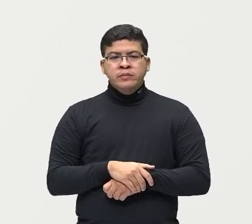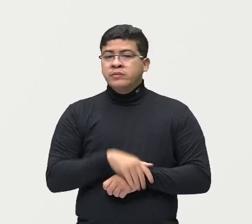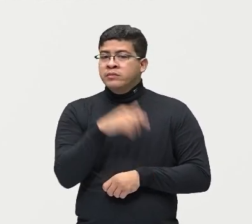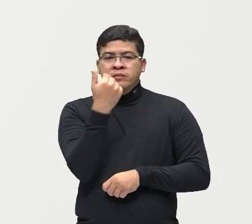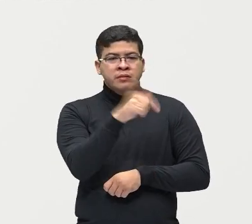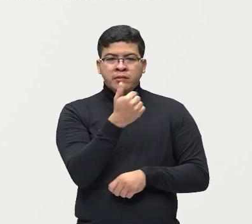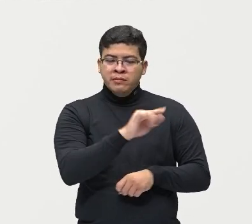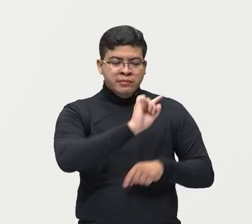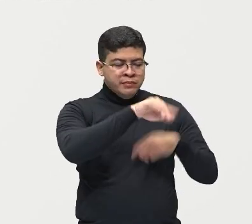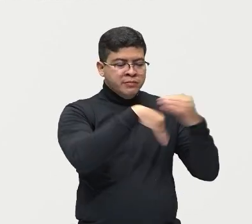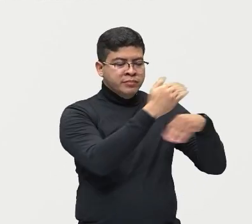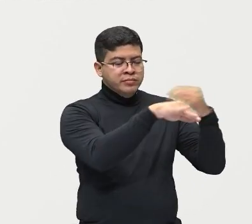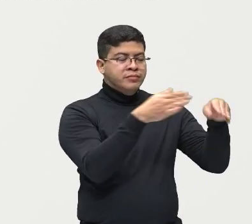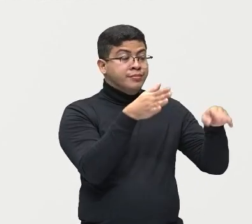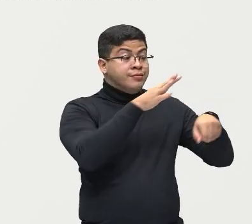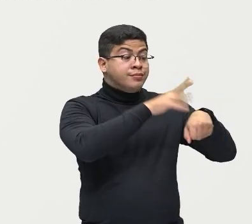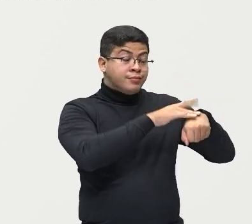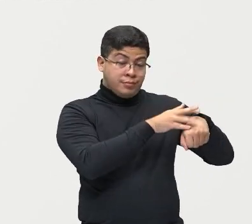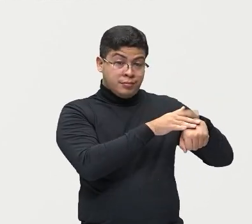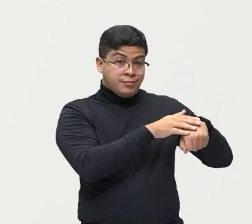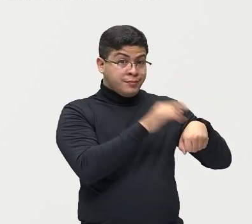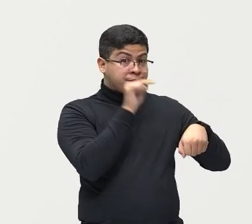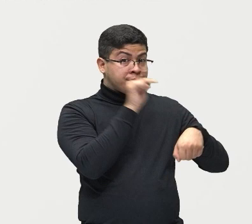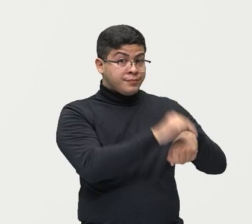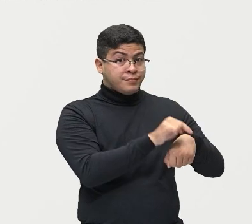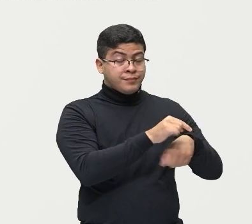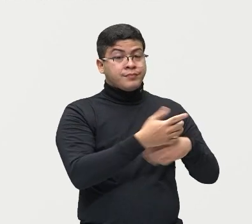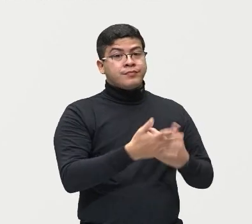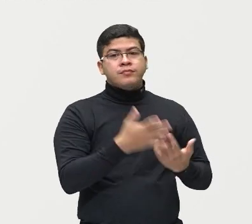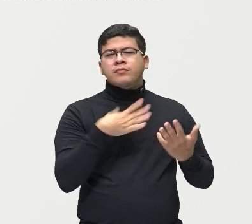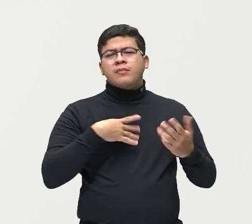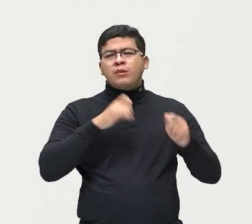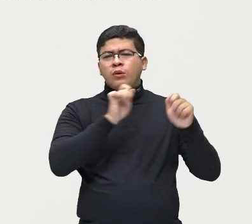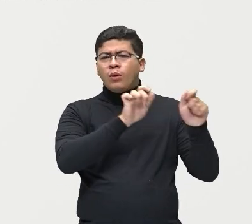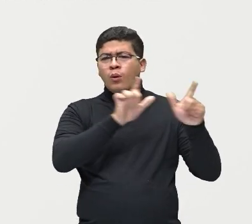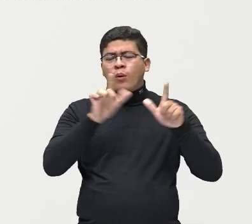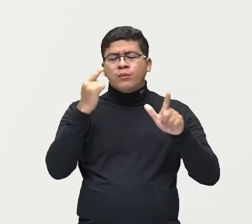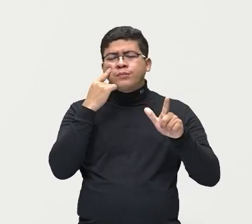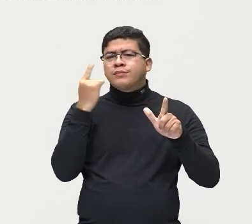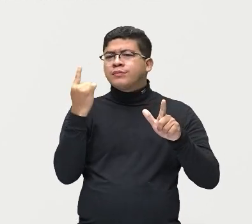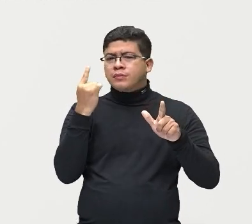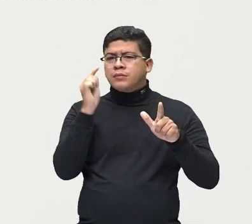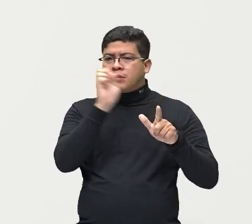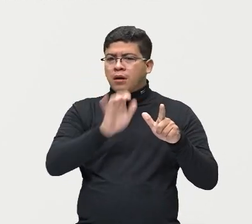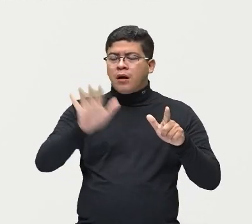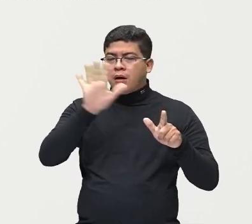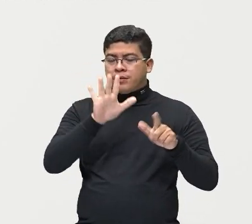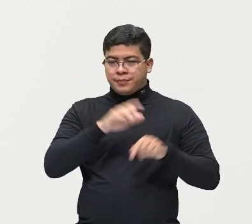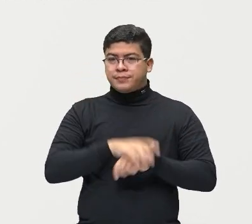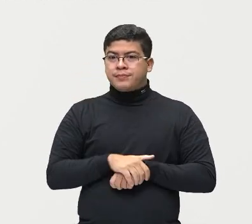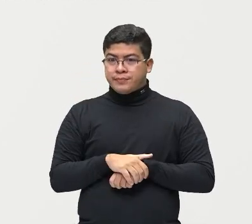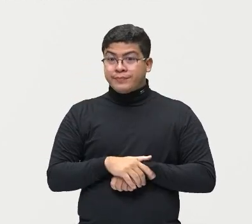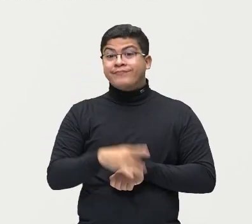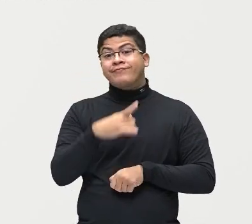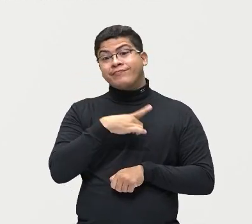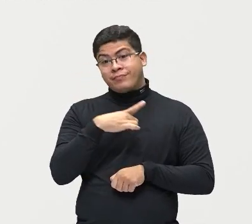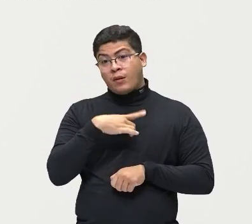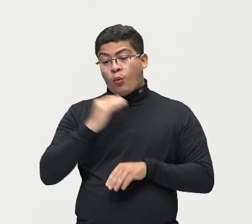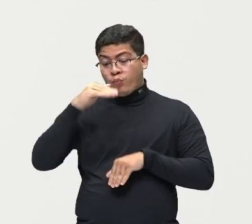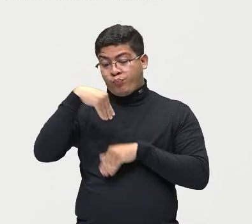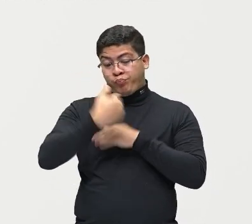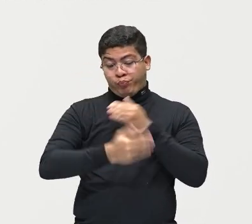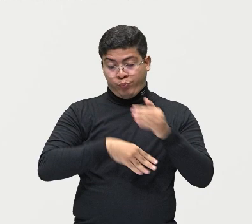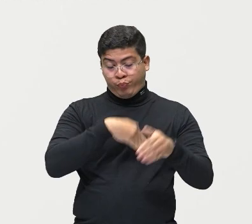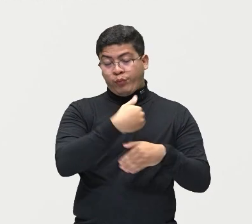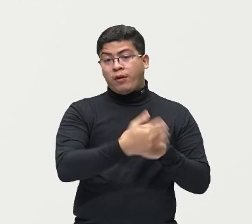havia desenvolvido a doença. Aqui essa imagem representa para a gente justamente esse processo, né? A